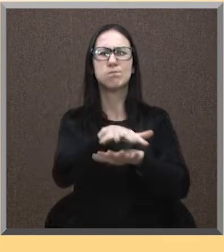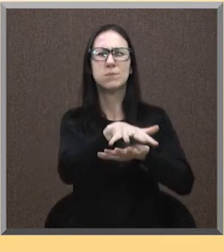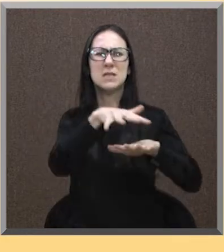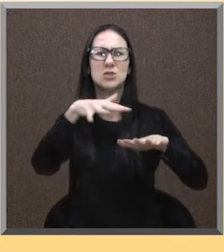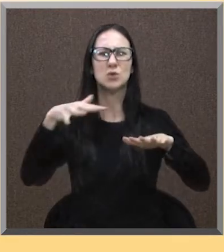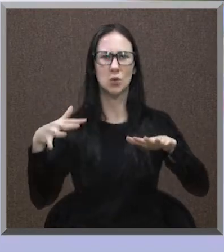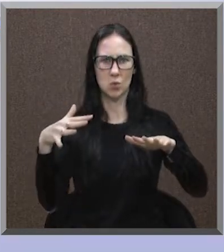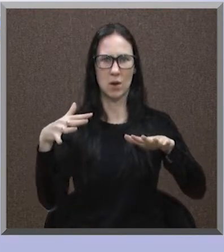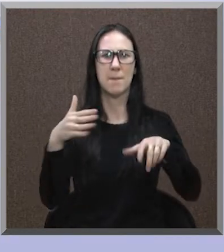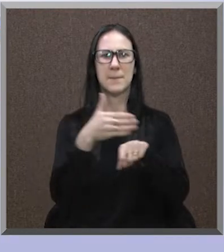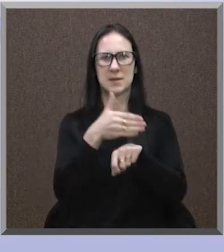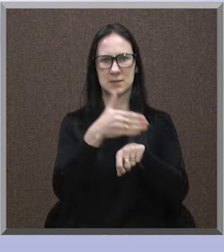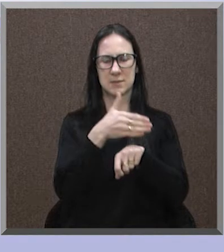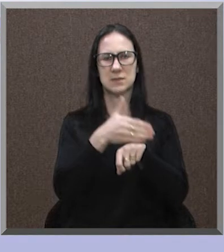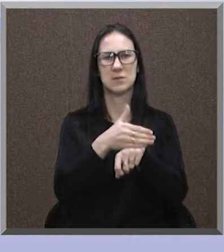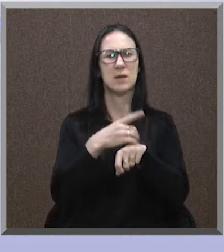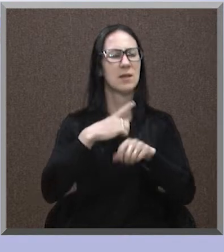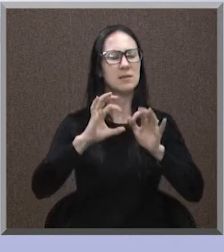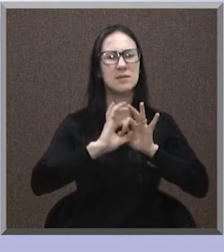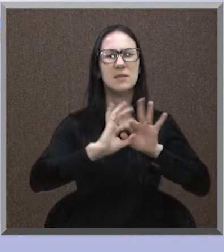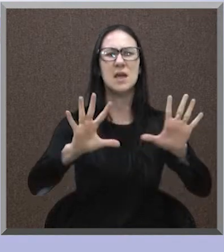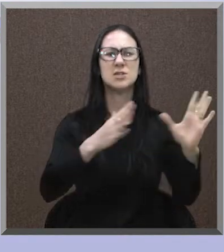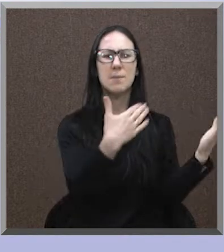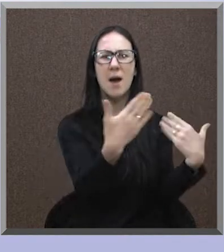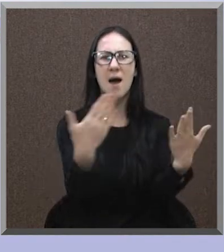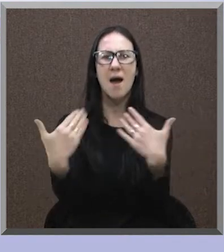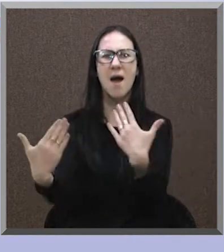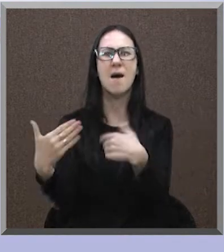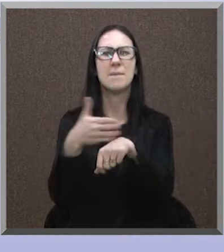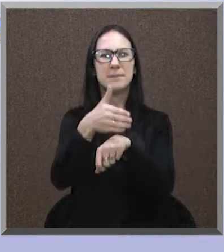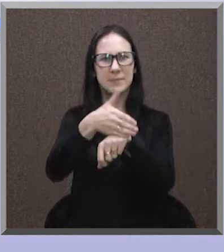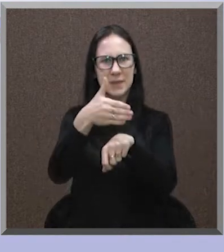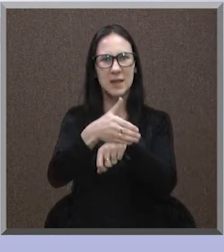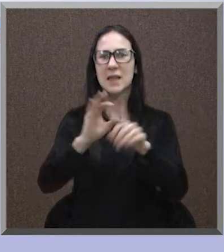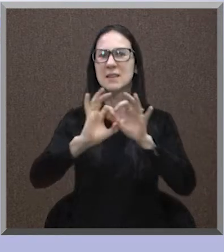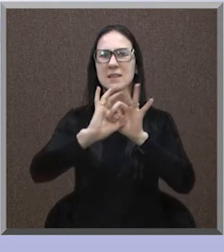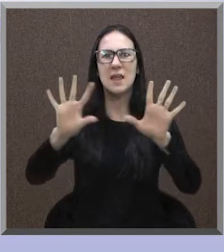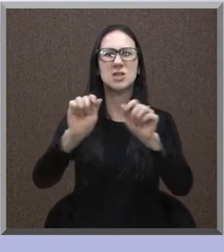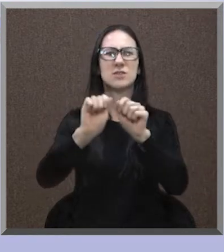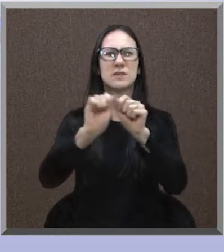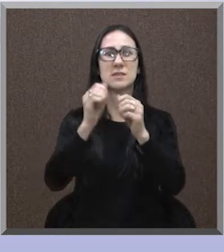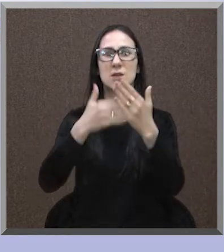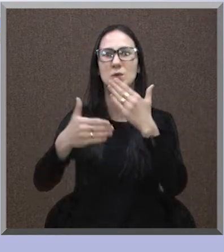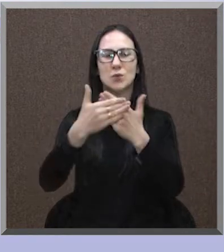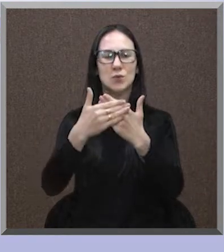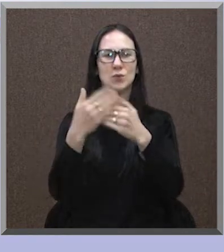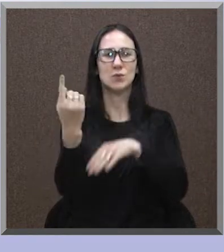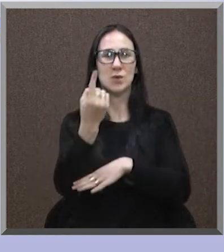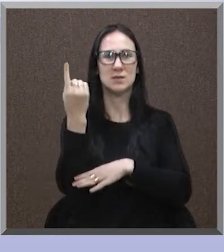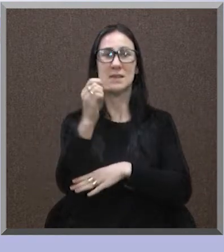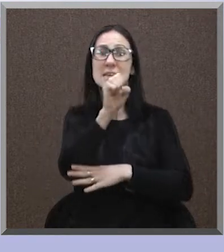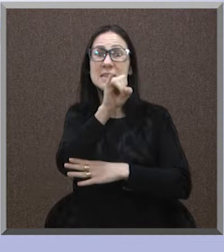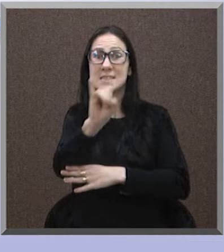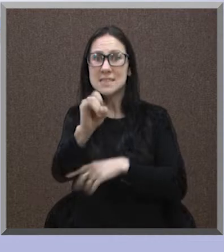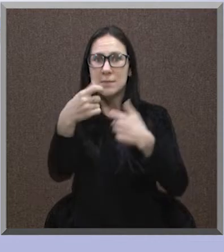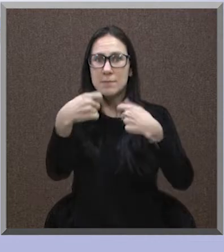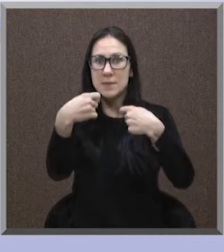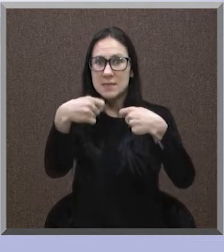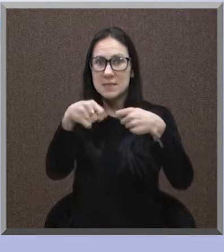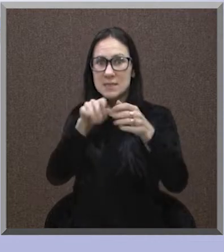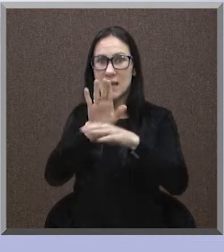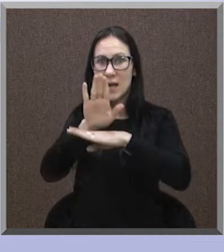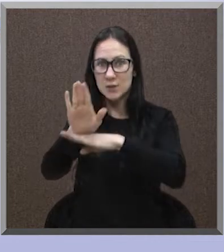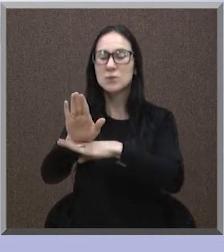dela na conversa. Deixe que ela faça ou tente fazer sozinha tudo o que puder. Mas se achar que precisa de ajuda, pergunte. Se